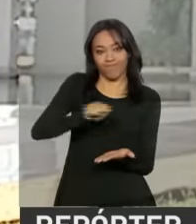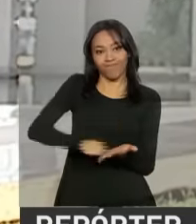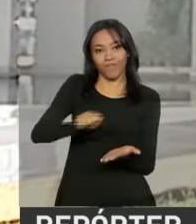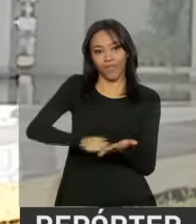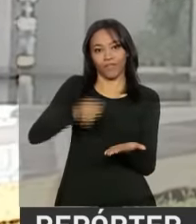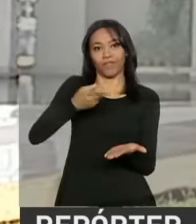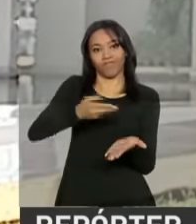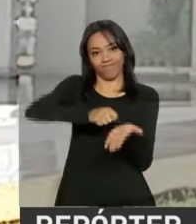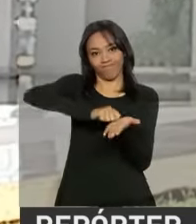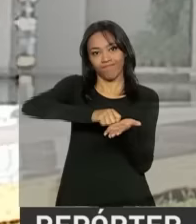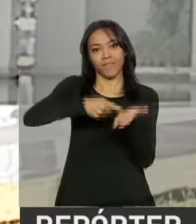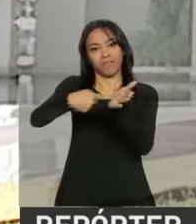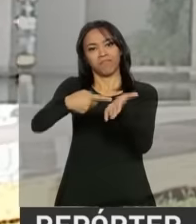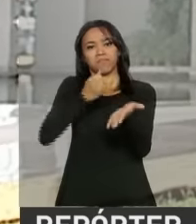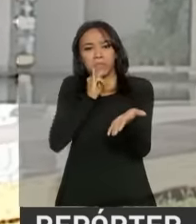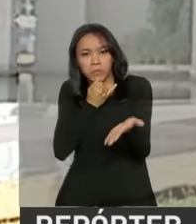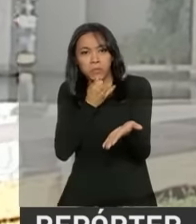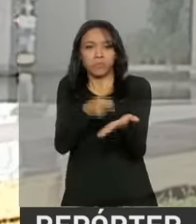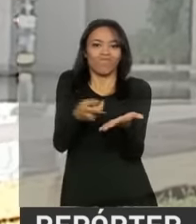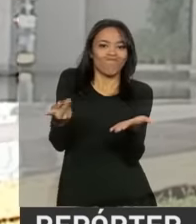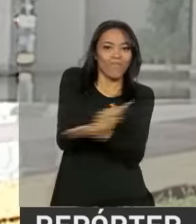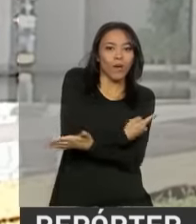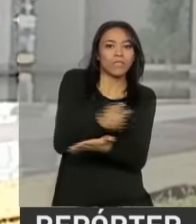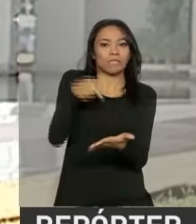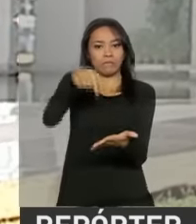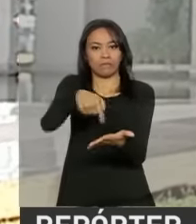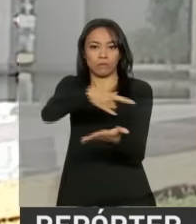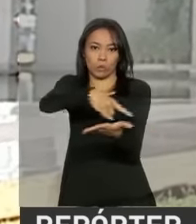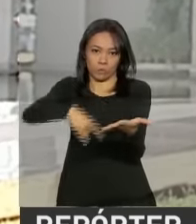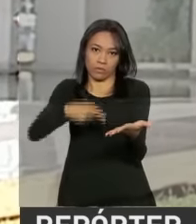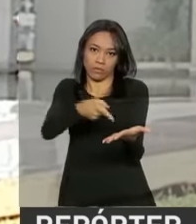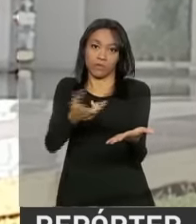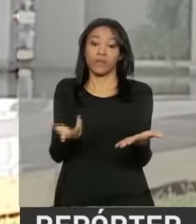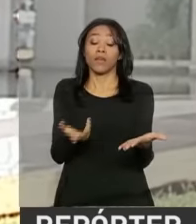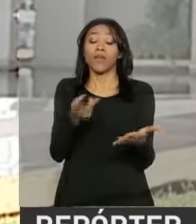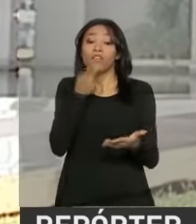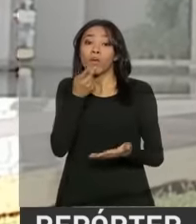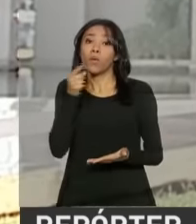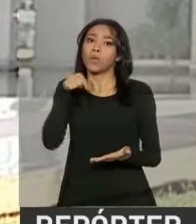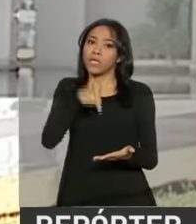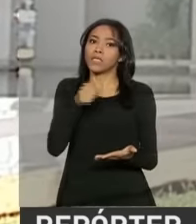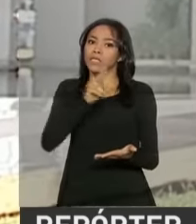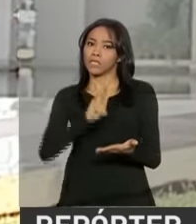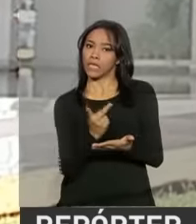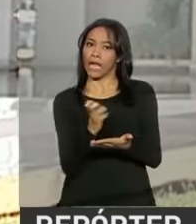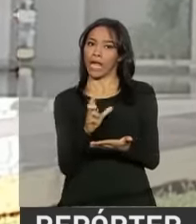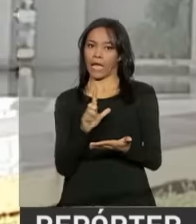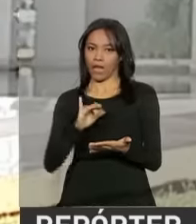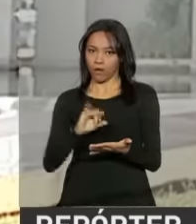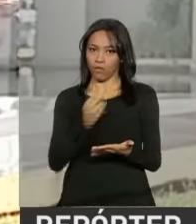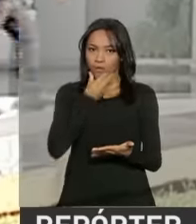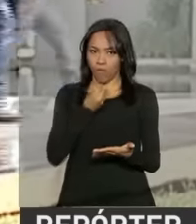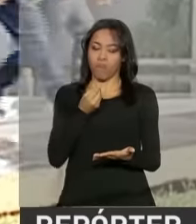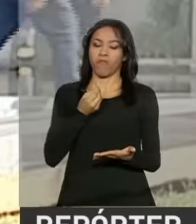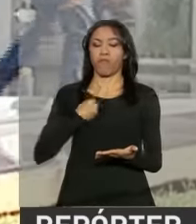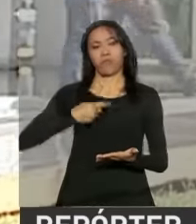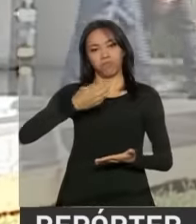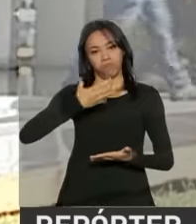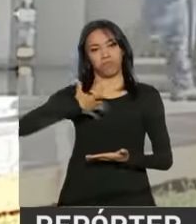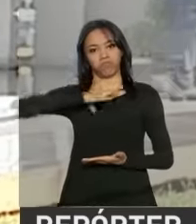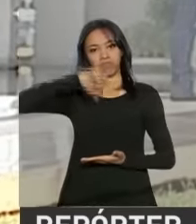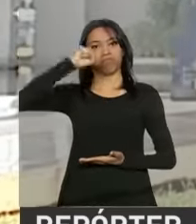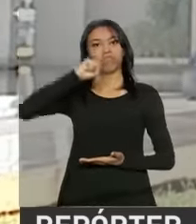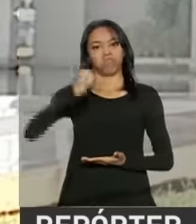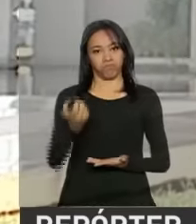soldado Hélio Vieira de Andrade. Nessa nota, o ministro diz que Hélio foi um verdadeiro herói para o nosso país. O